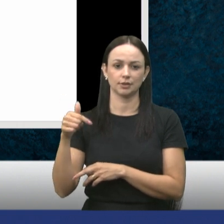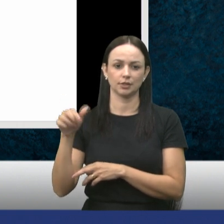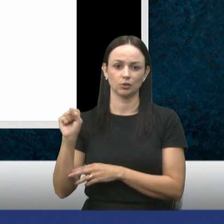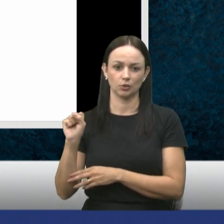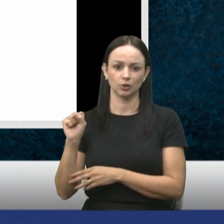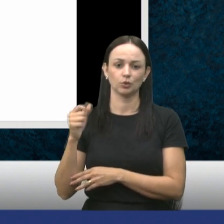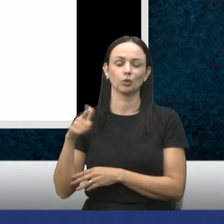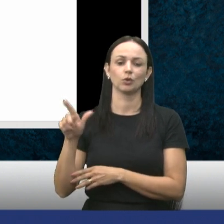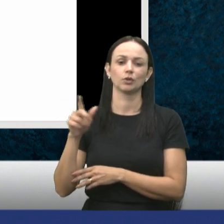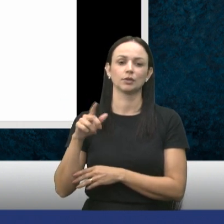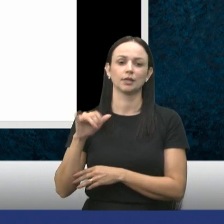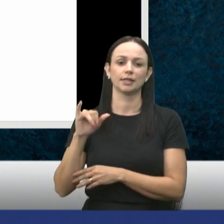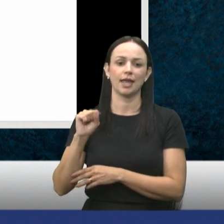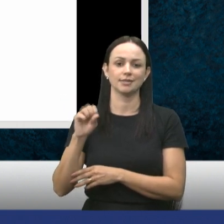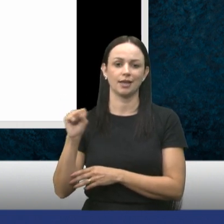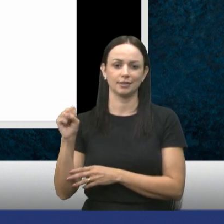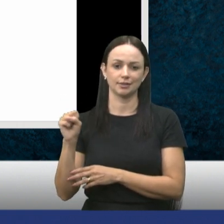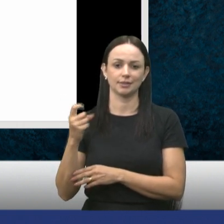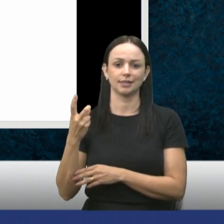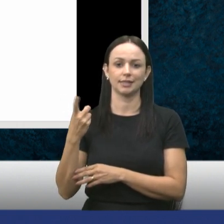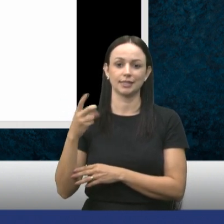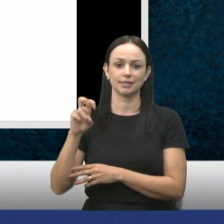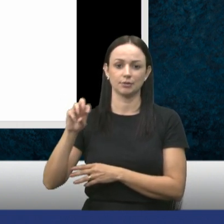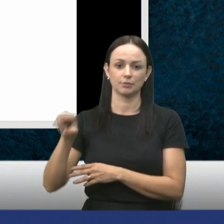26.714.178. O ISS,